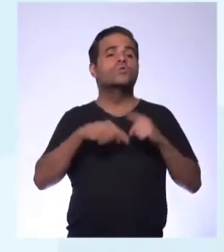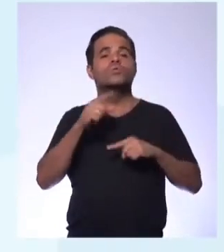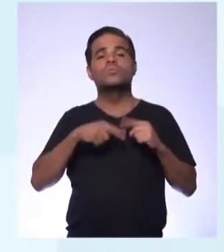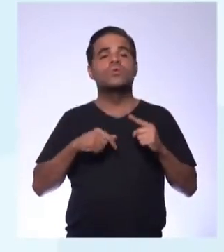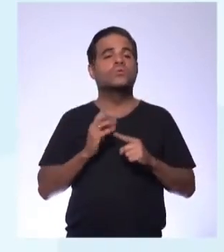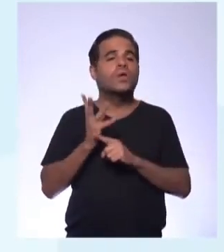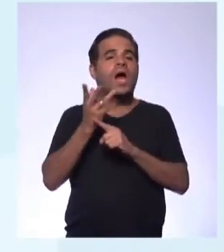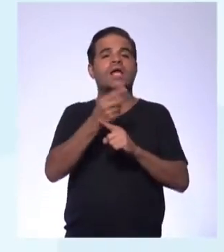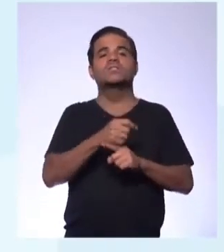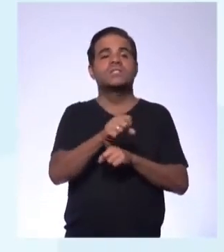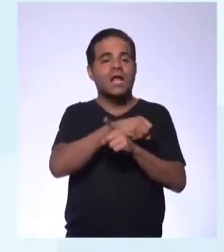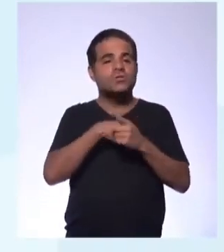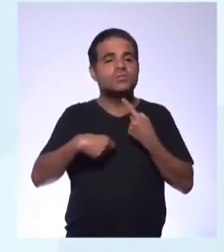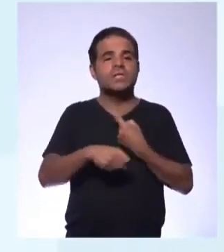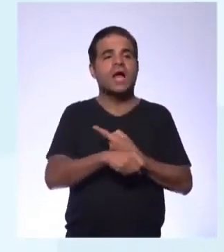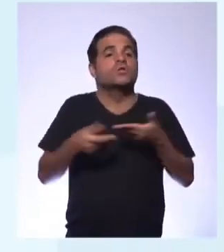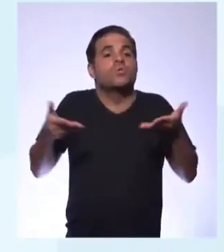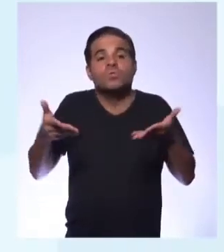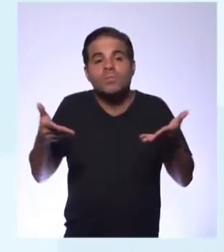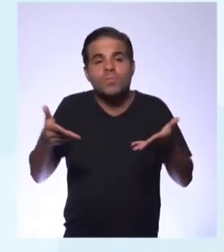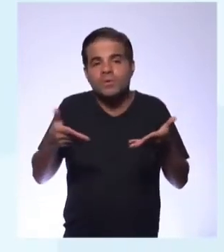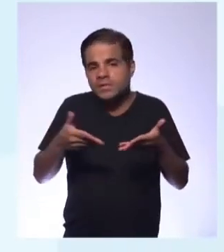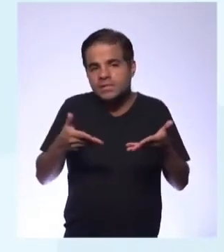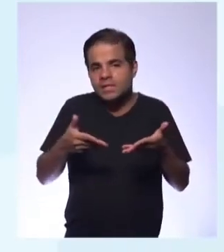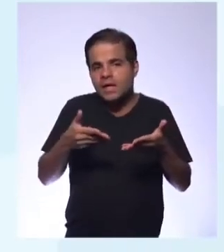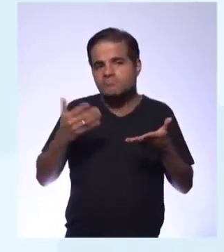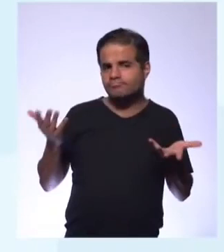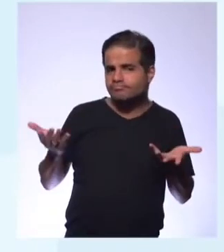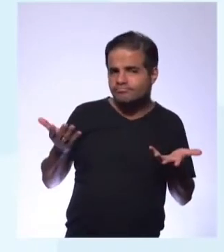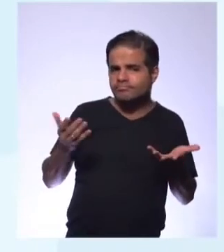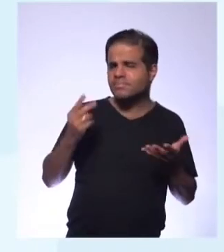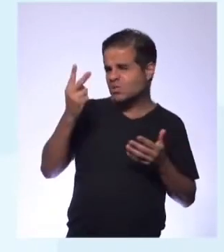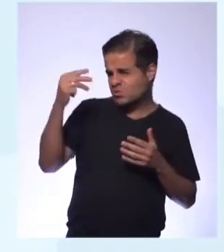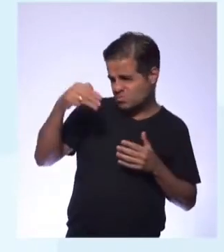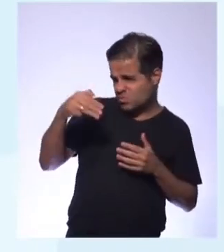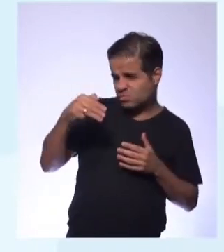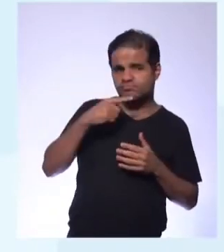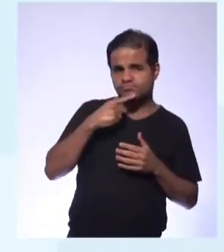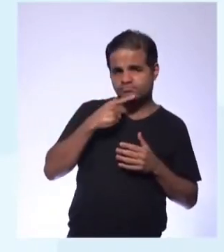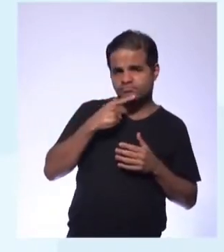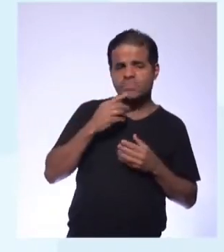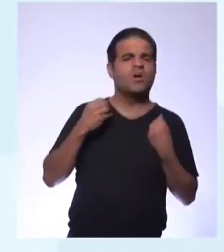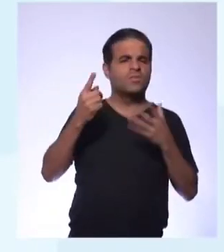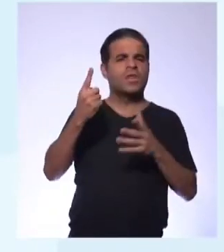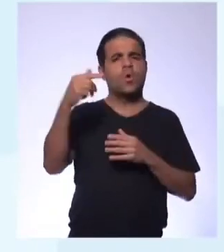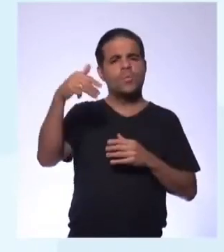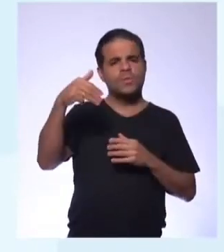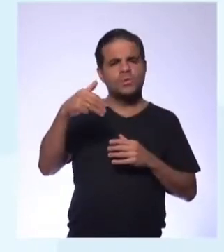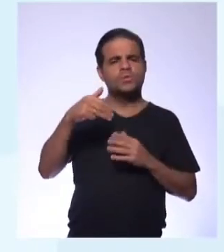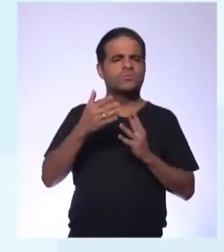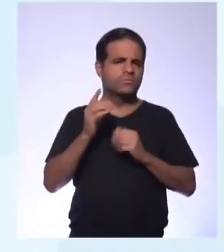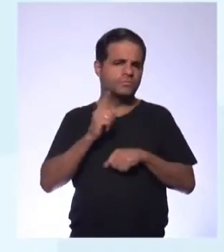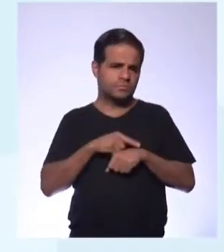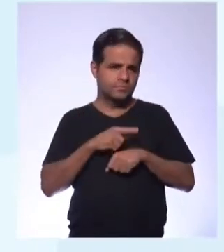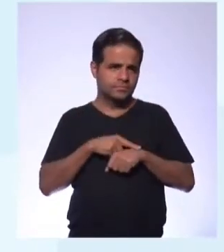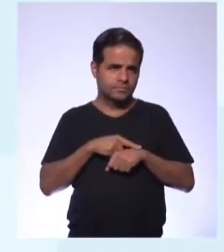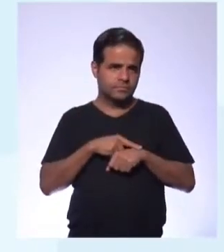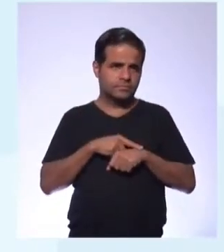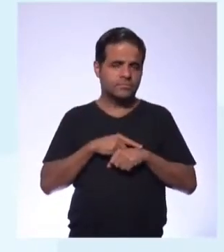produto artístico na sociedade contemporânea? Aí está 2 minutos, mas eu vou dar 1 minuto para responder. Eu acho que